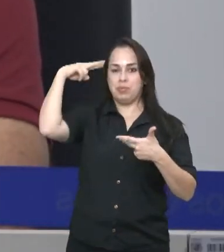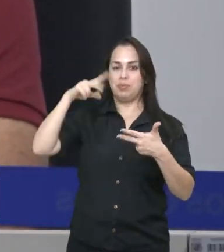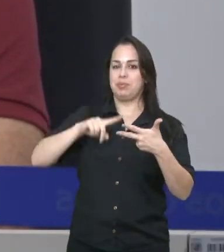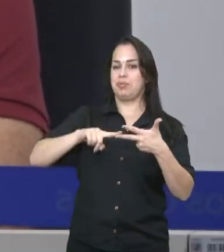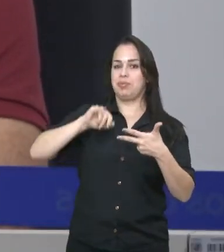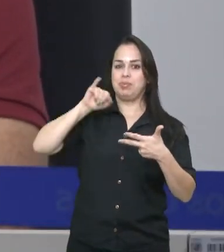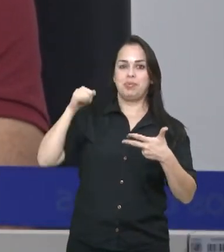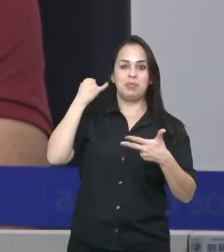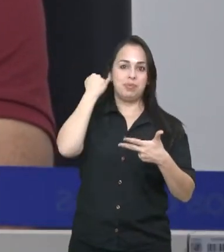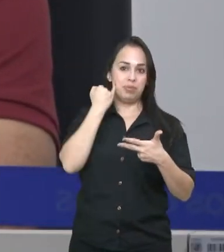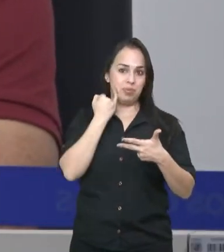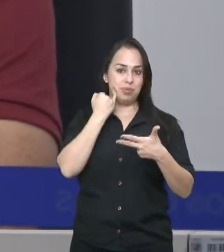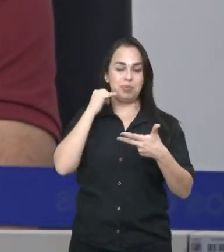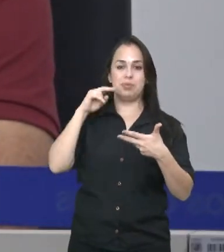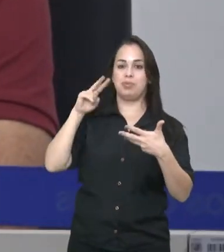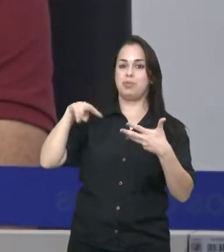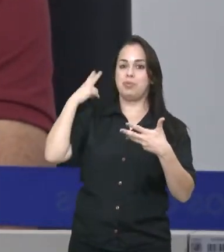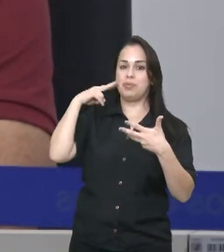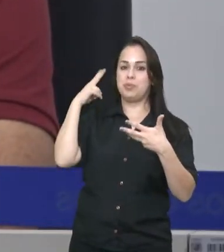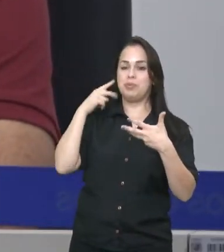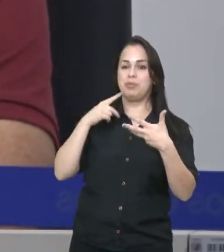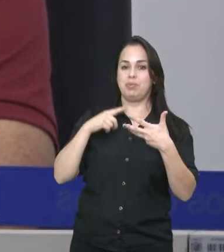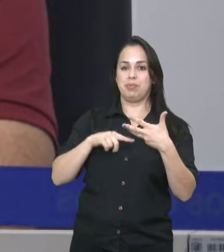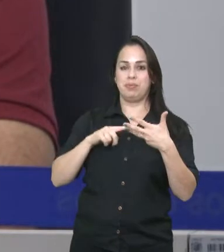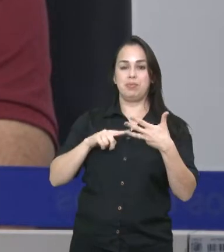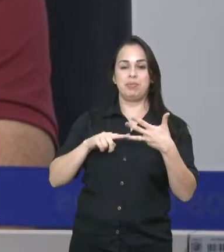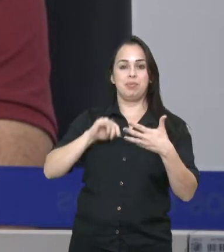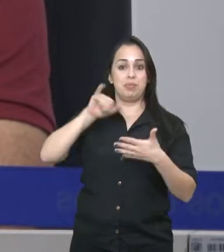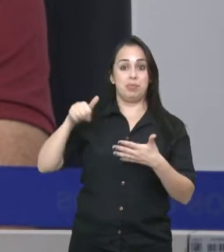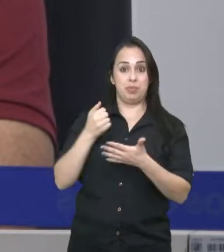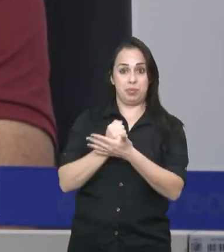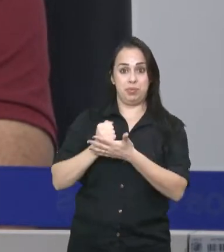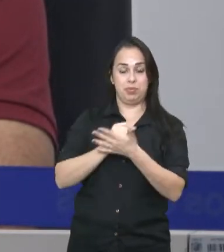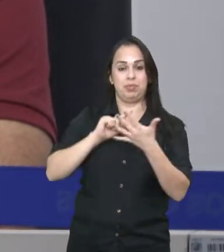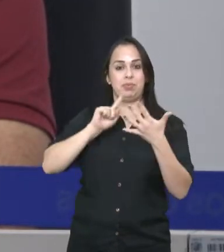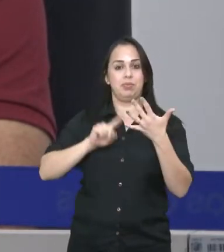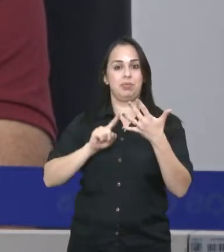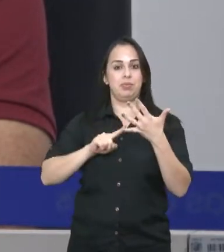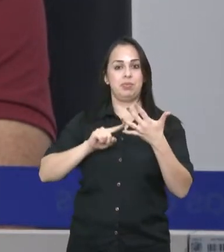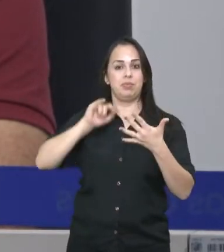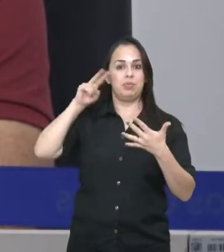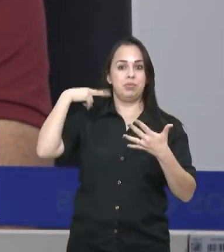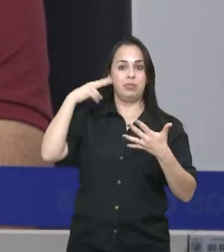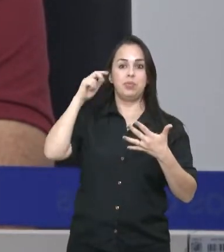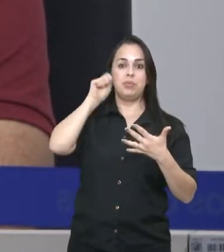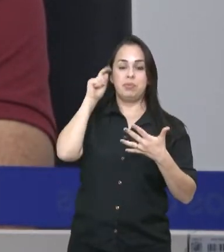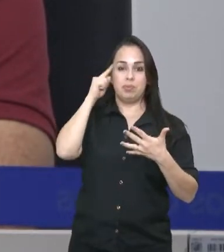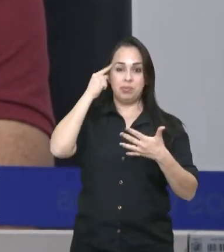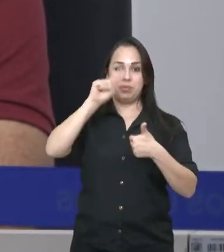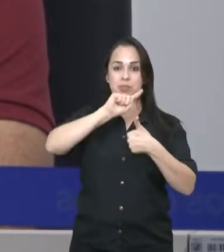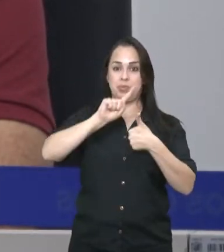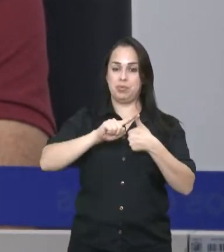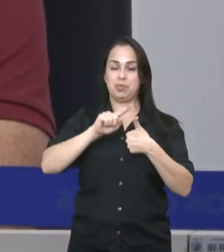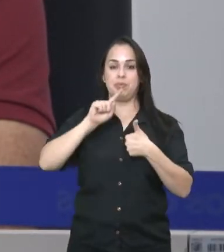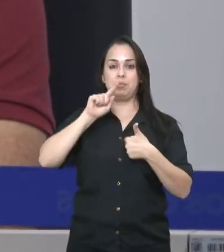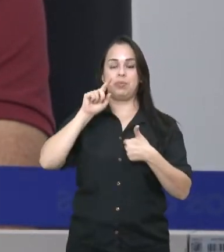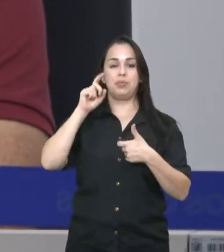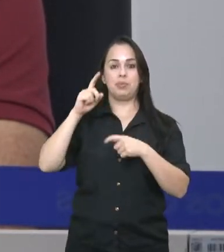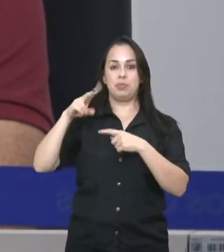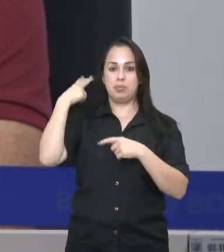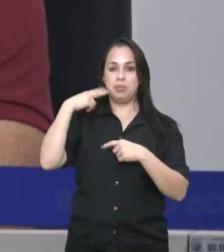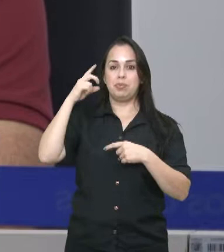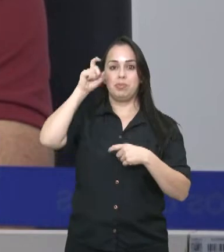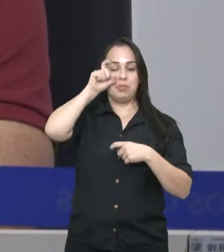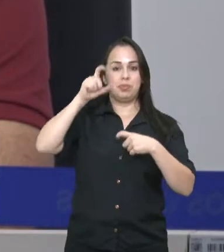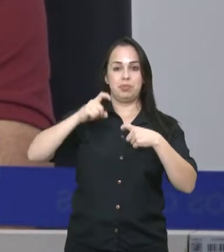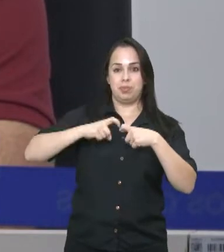Zé Luiz, vereador Júnior da Farmácia, vereadora Amélia Naomi, vereador Dr. José Cláudio,